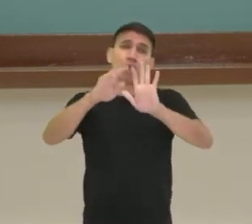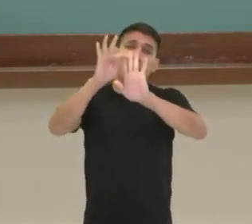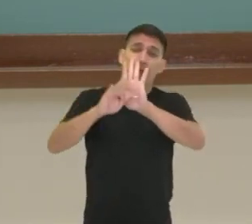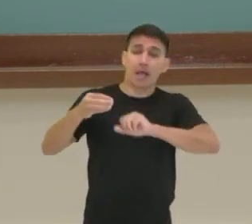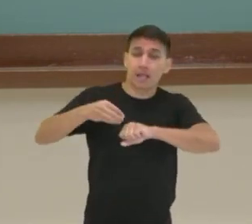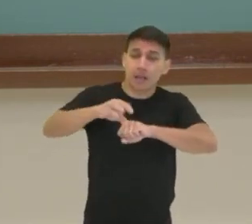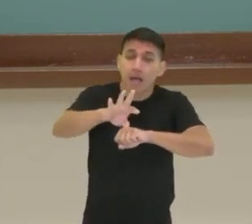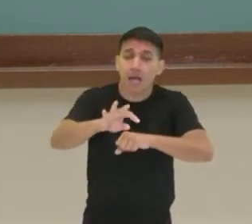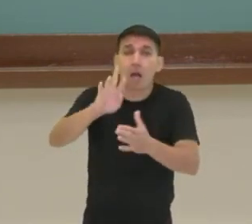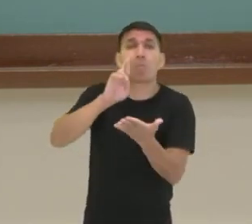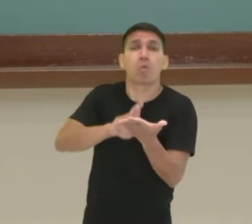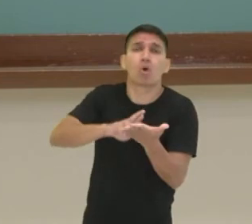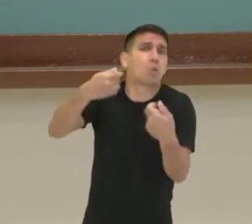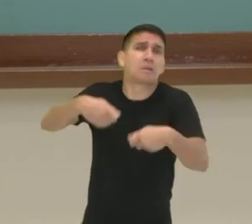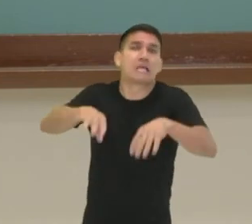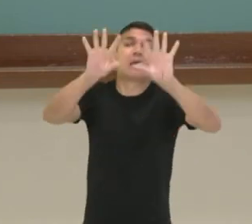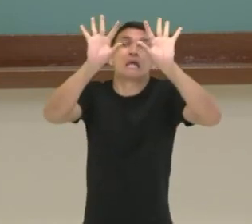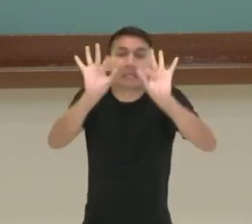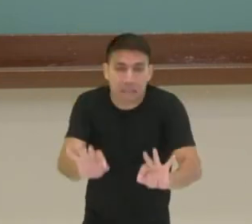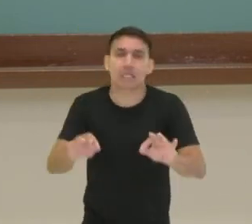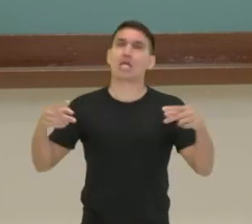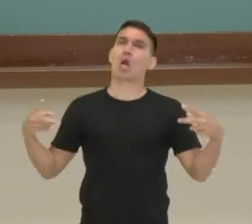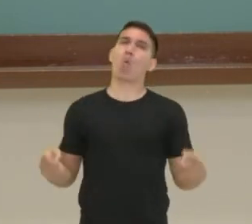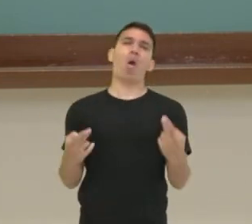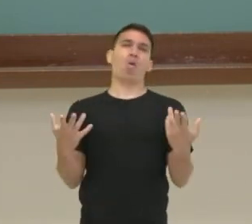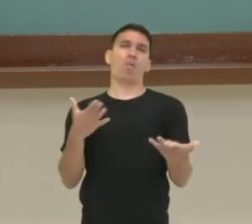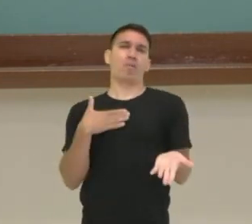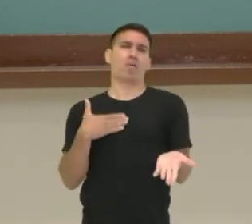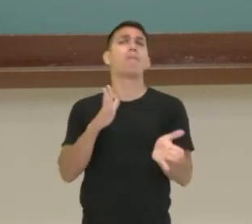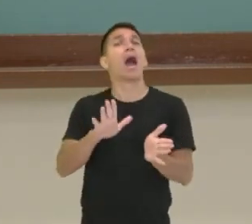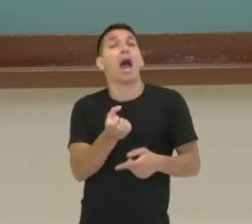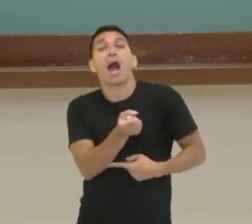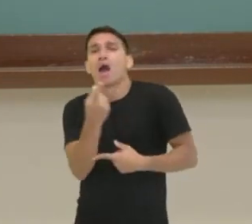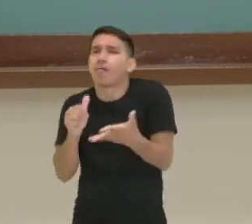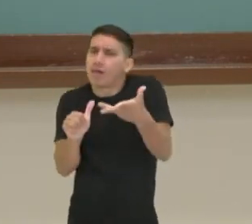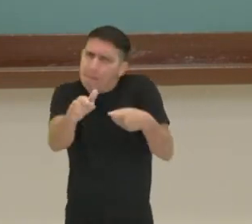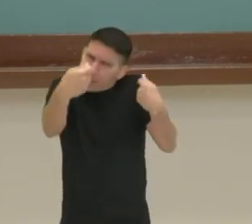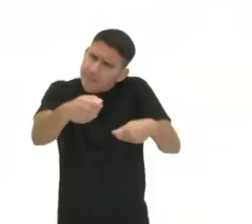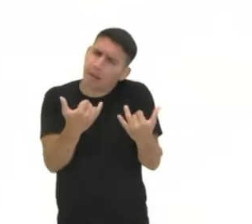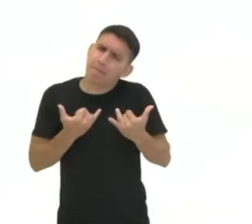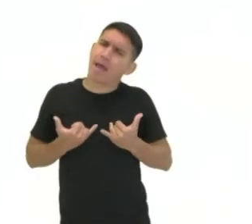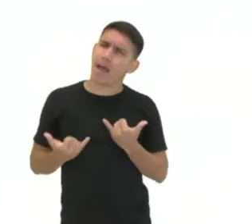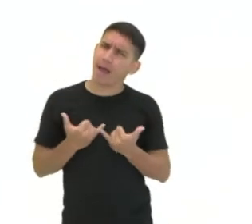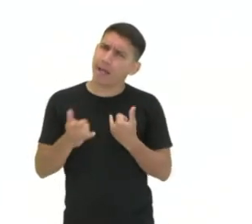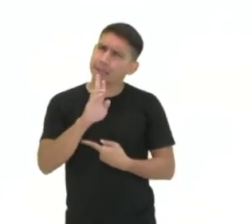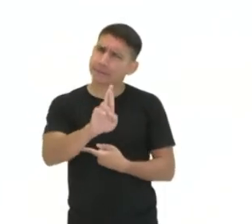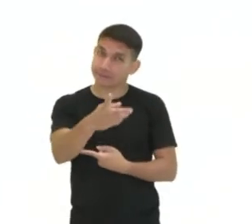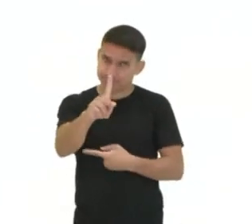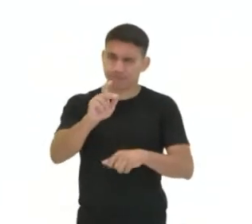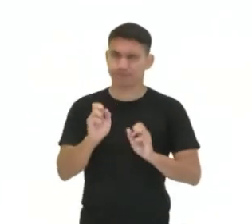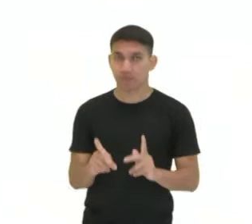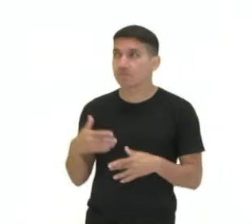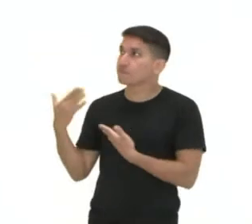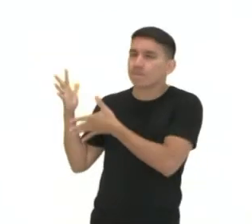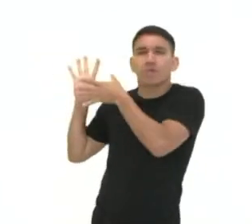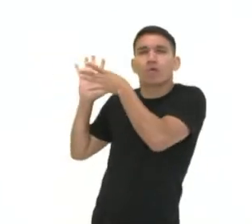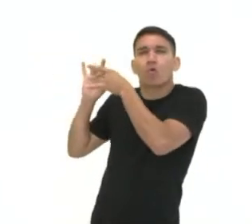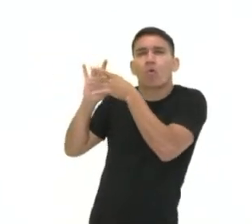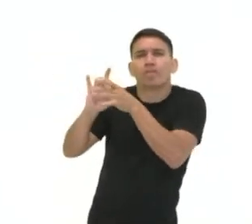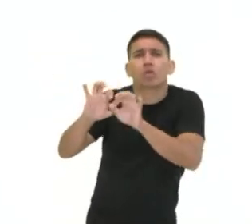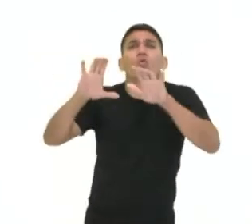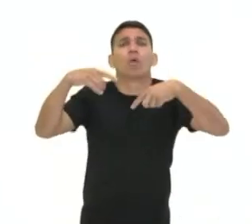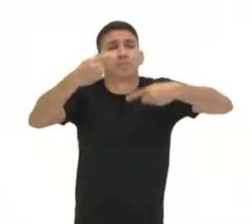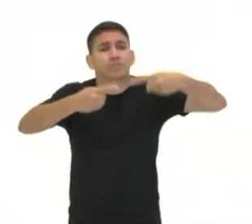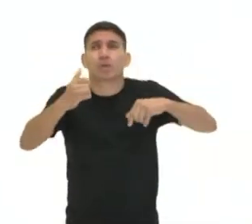igual ao meu, mas alguns elementos a gente precisa que apareçam na sua resposta. Então, nesse contexto, qual foi a política